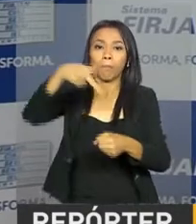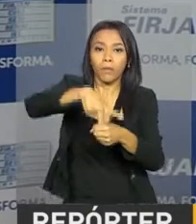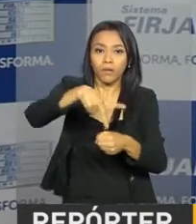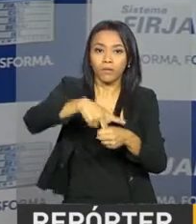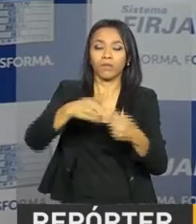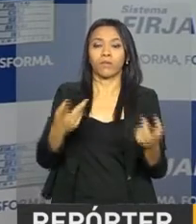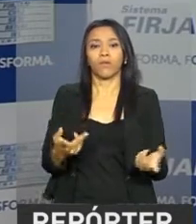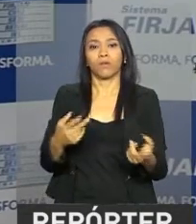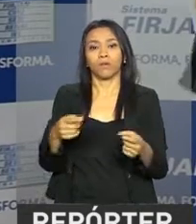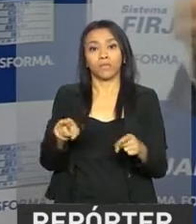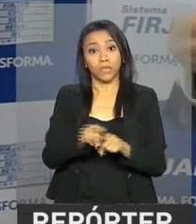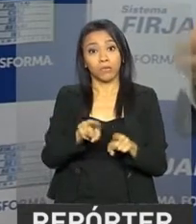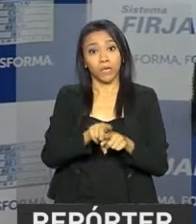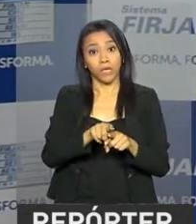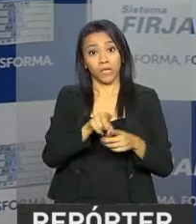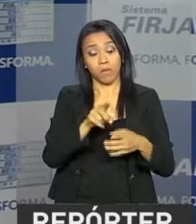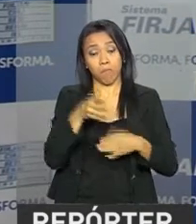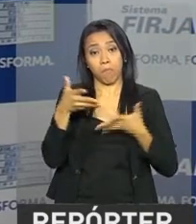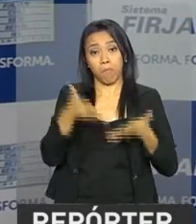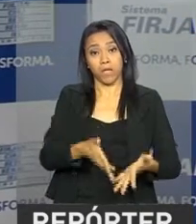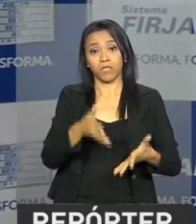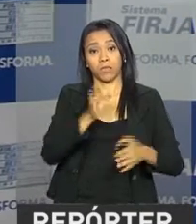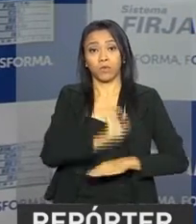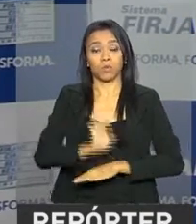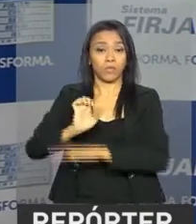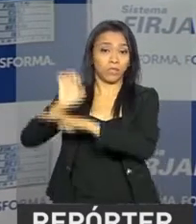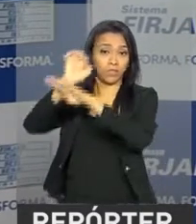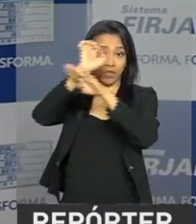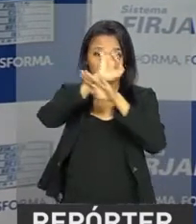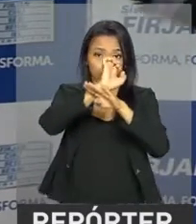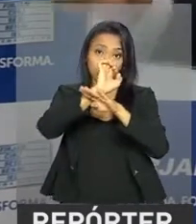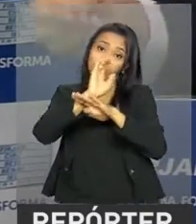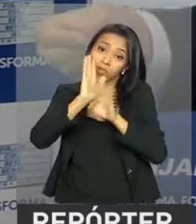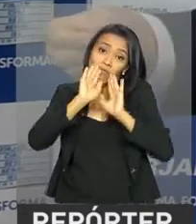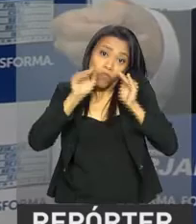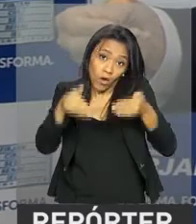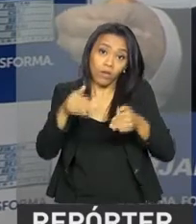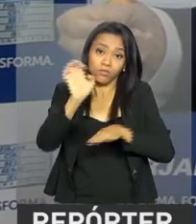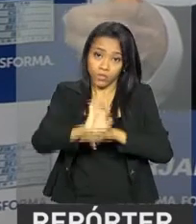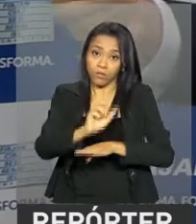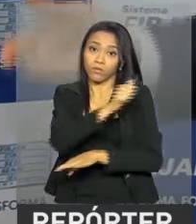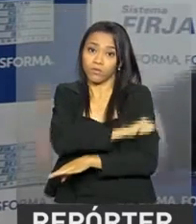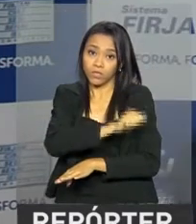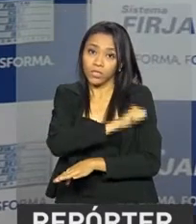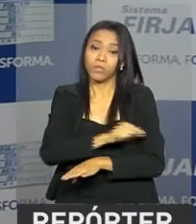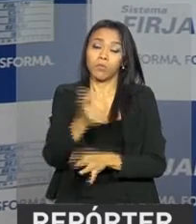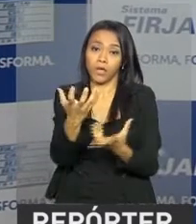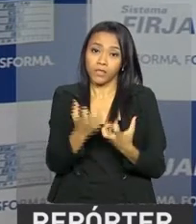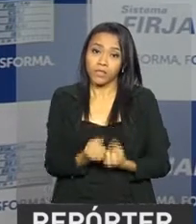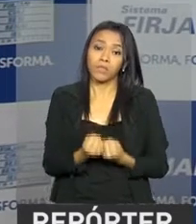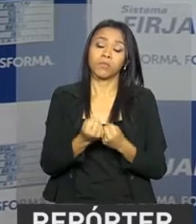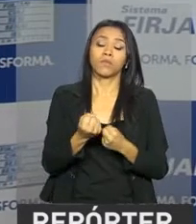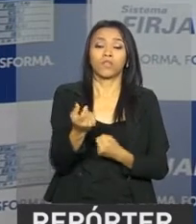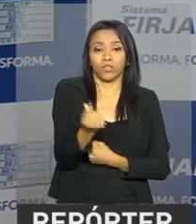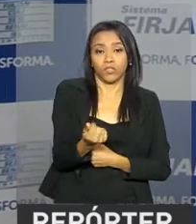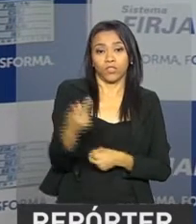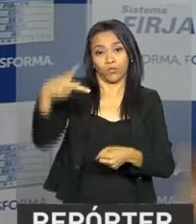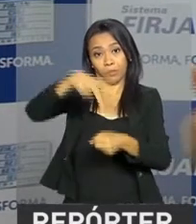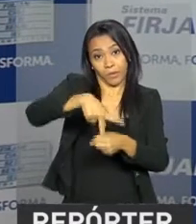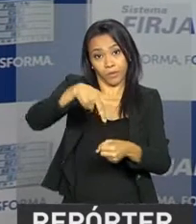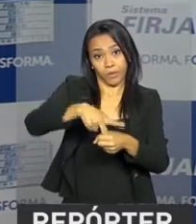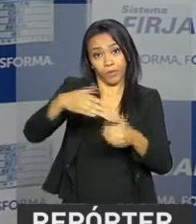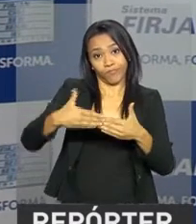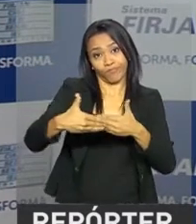dos estados nas receitas do estado, do Rio particularmente, na receita da exploração do petróleo no litoral do